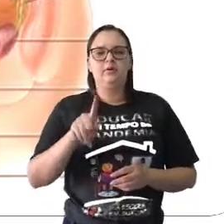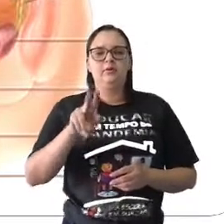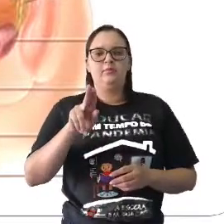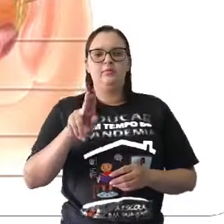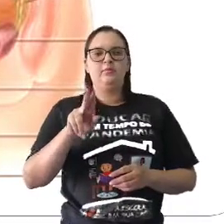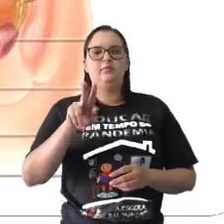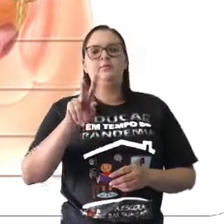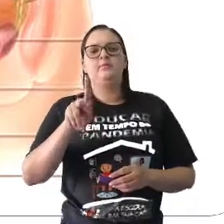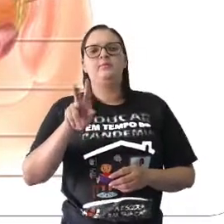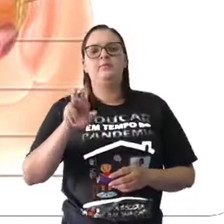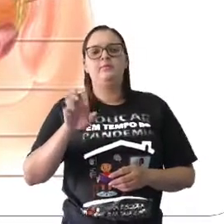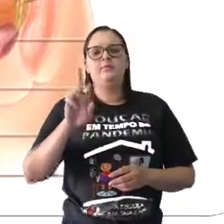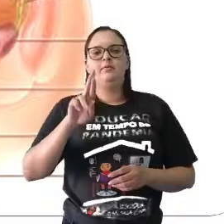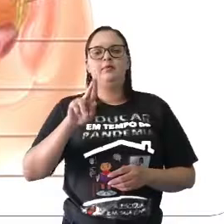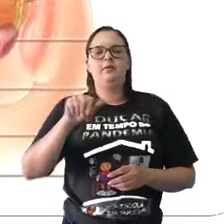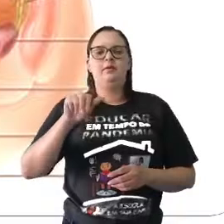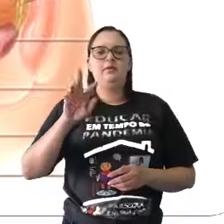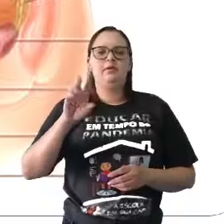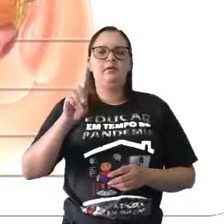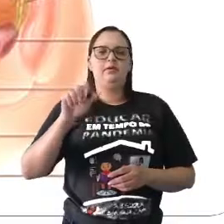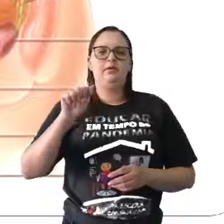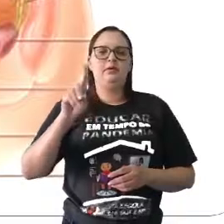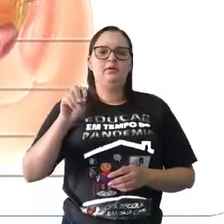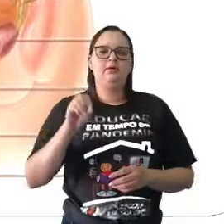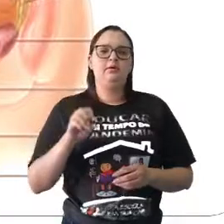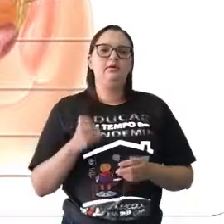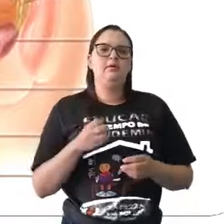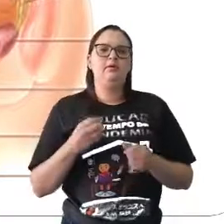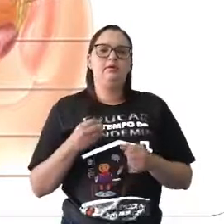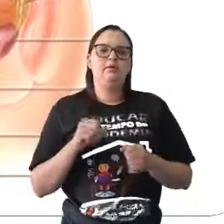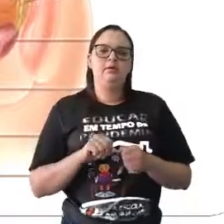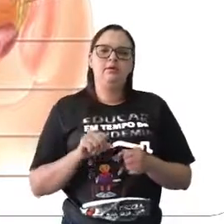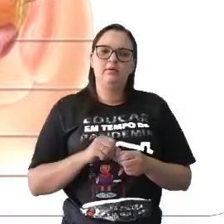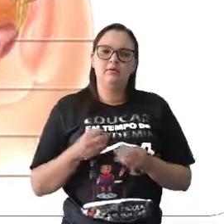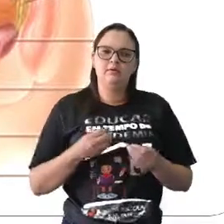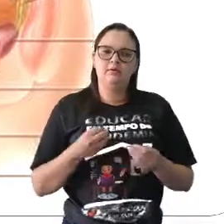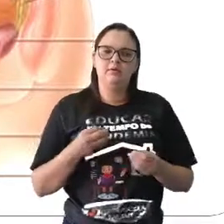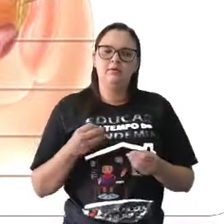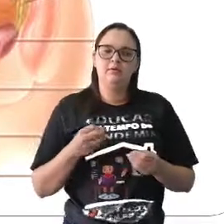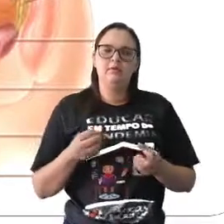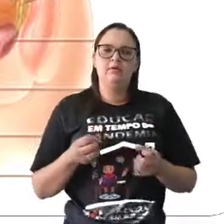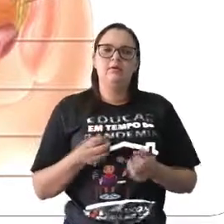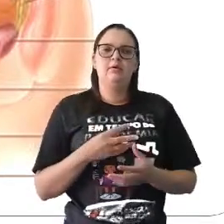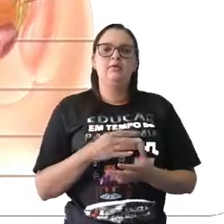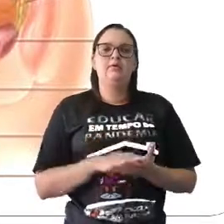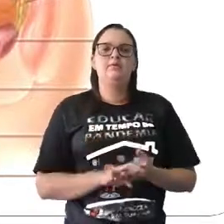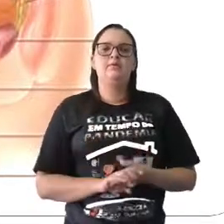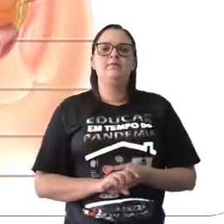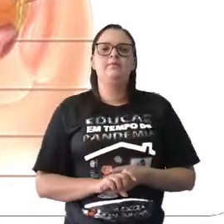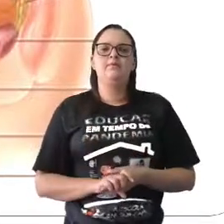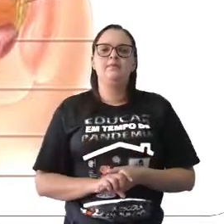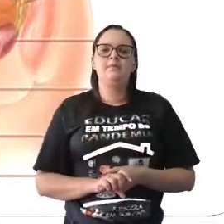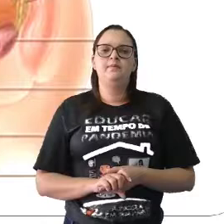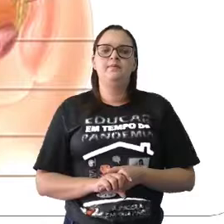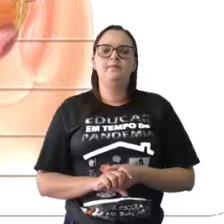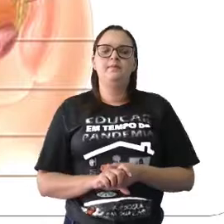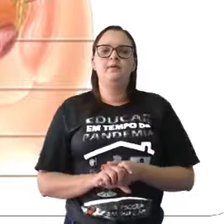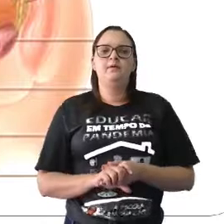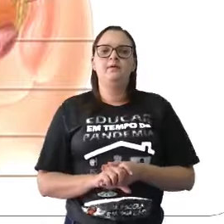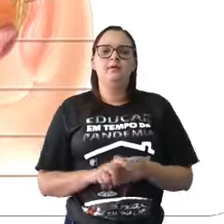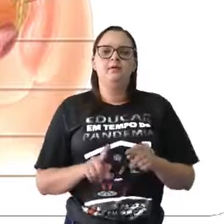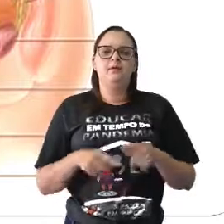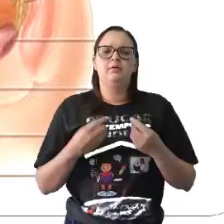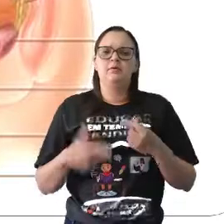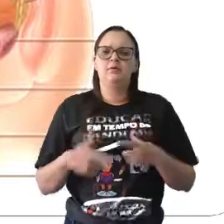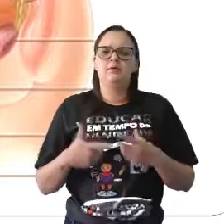mudança corporal e comportamental, porque os seus hormônios influenciam tanto no corpo quanto na mente, tá? Então, as